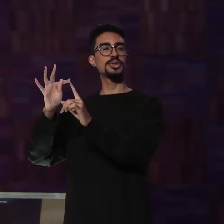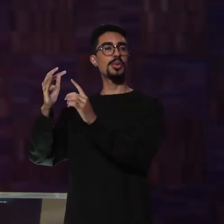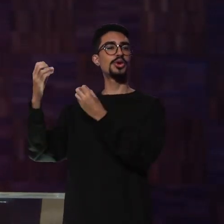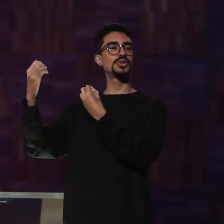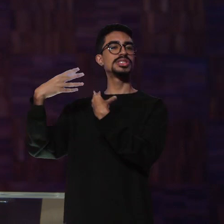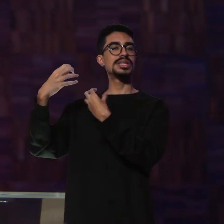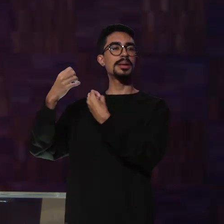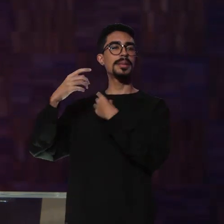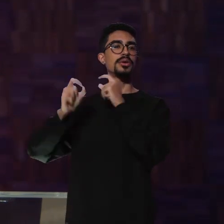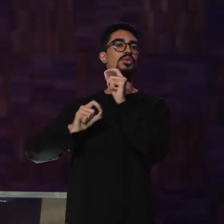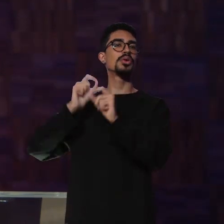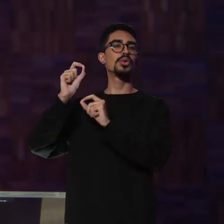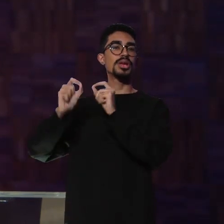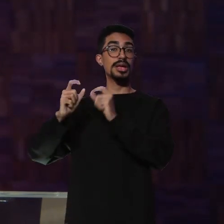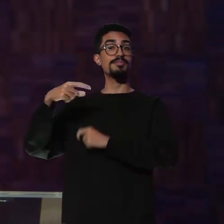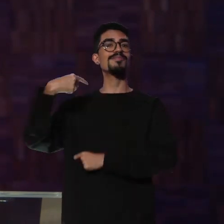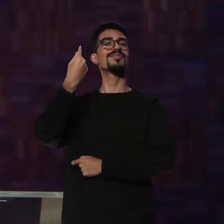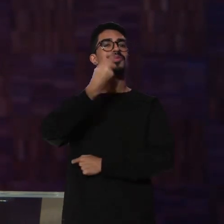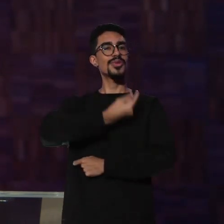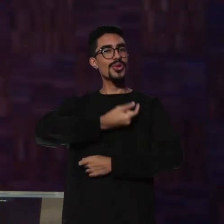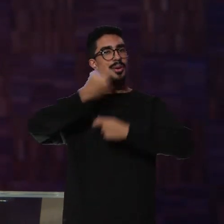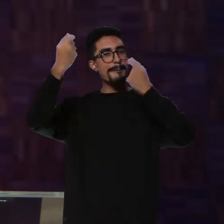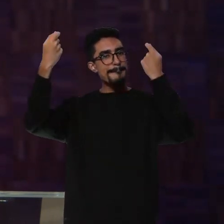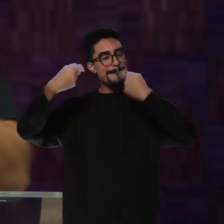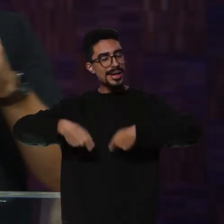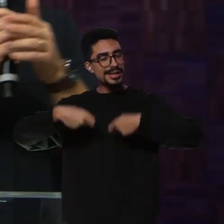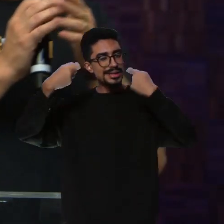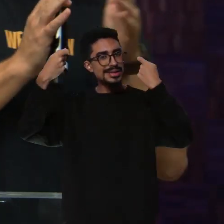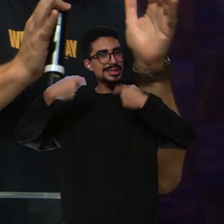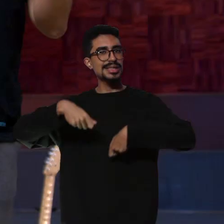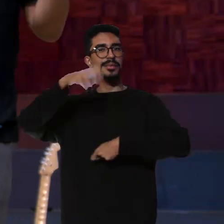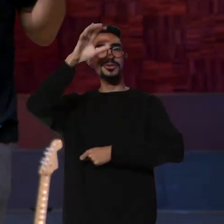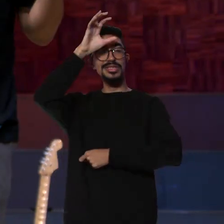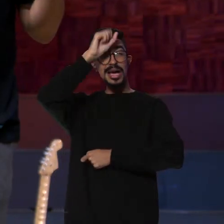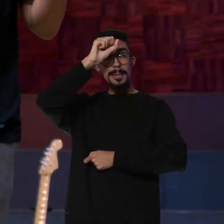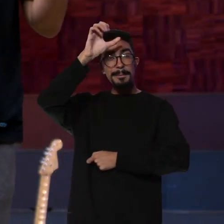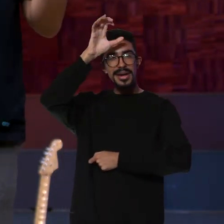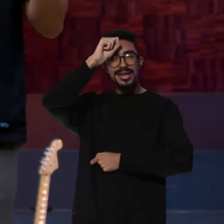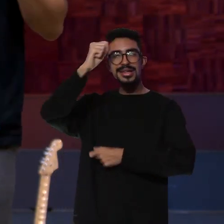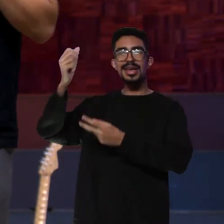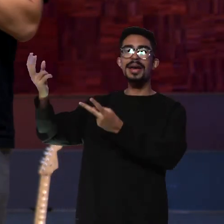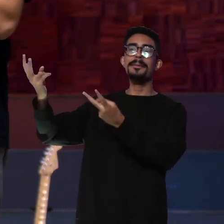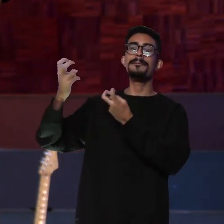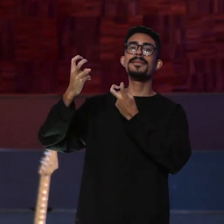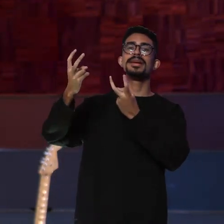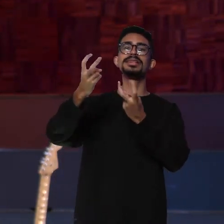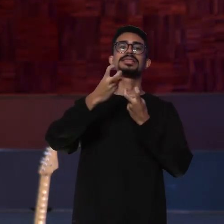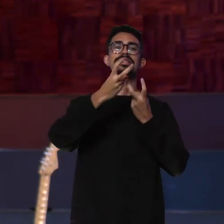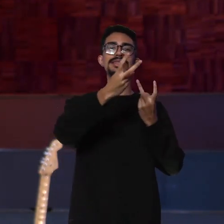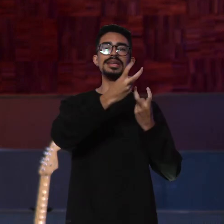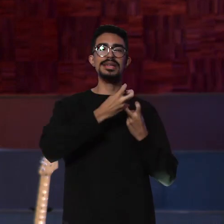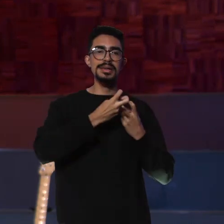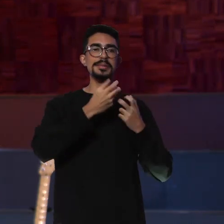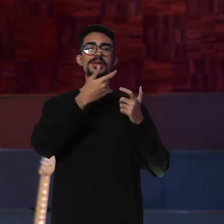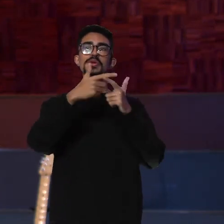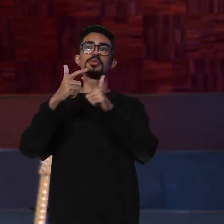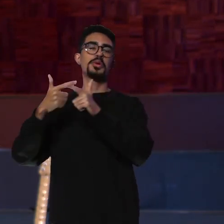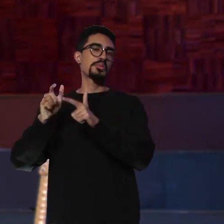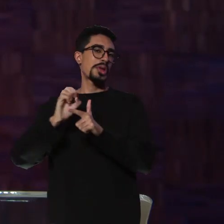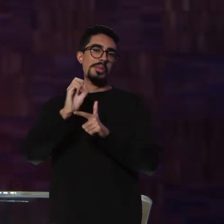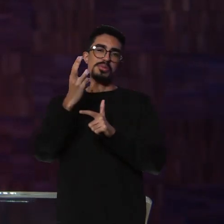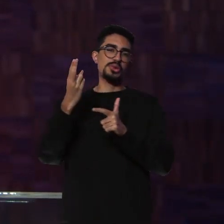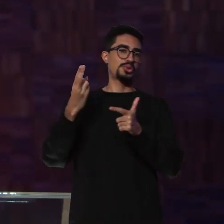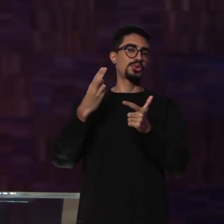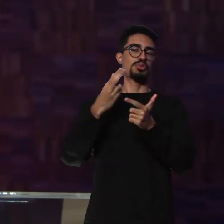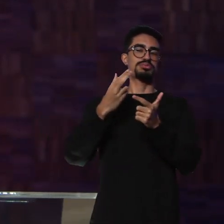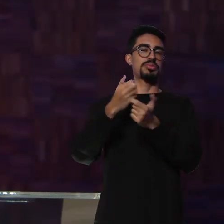também, é que nós precisamos aprender a enxergar as situações da nossa vida, as situações, janelas que se abrem ou